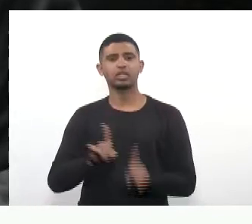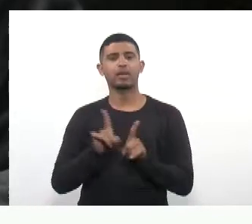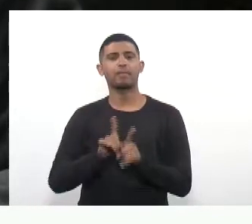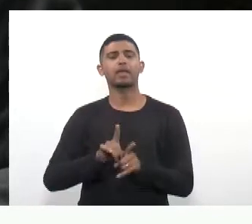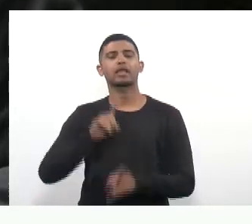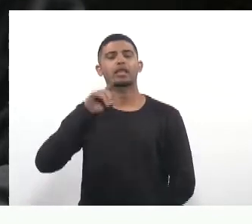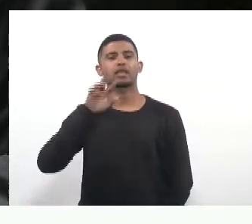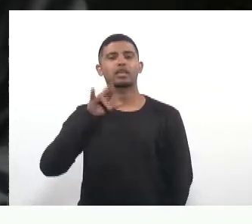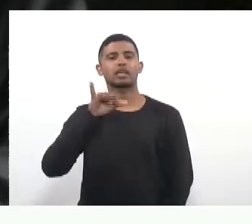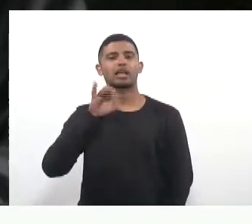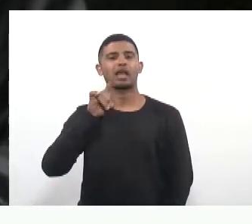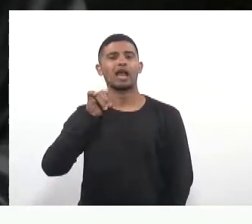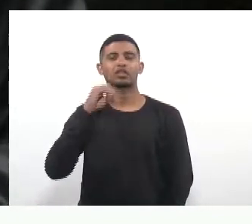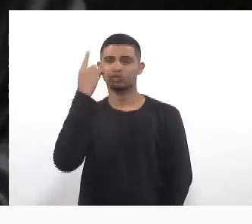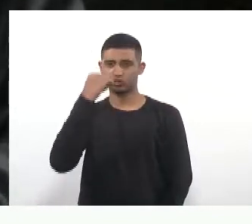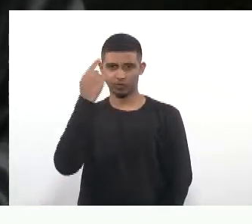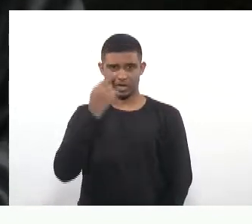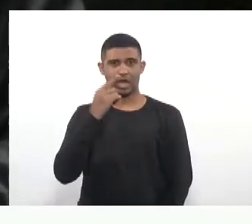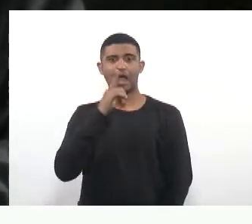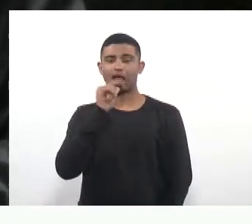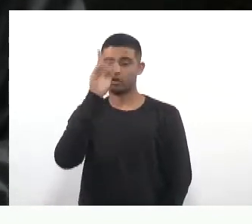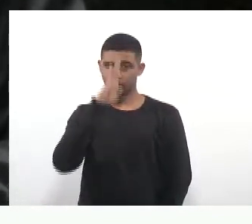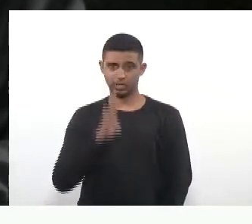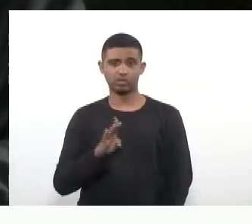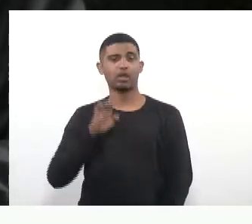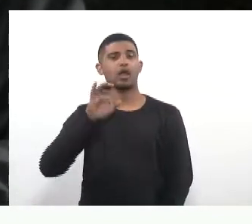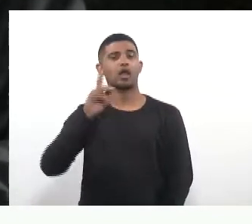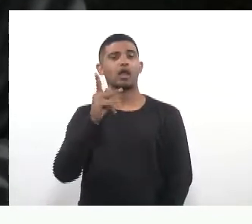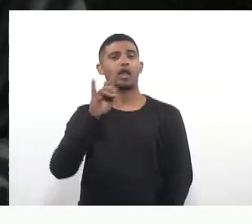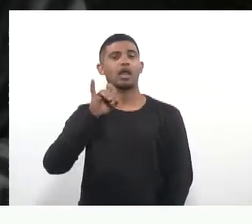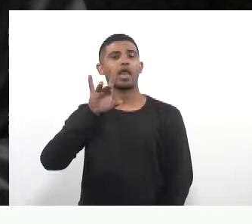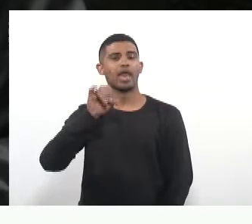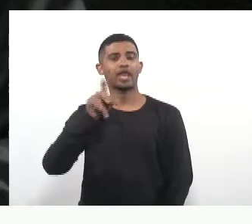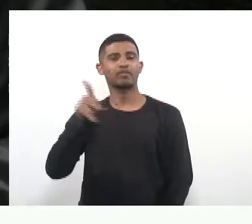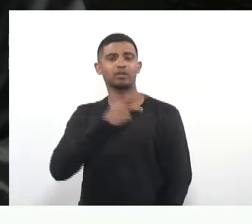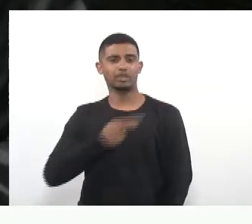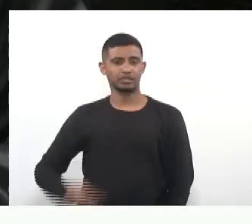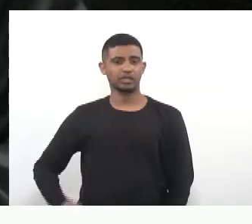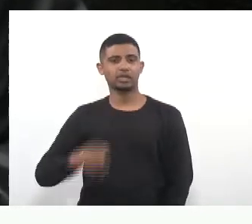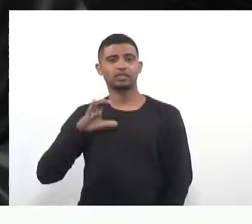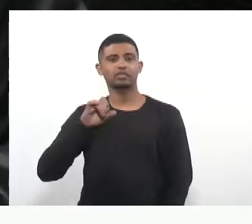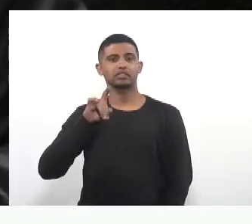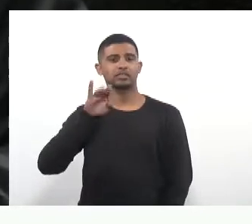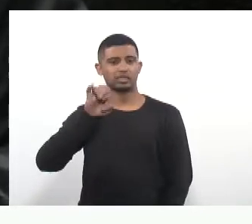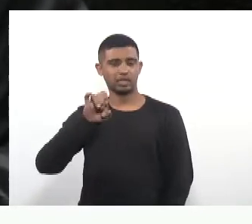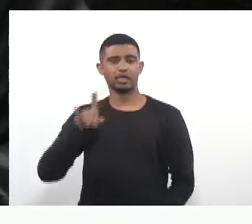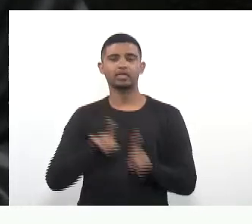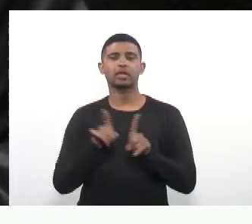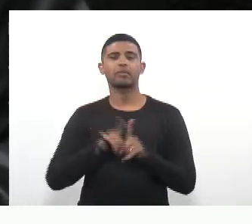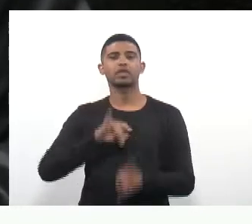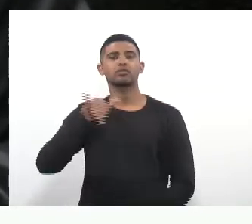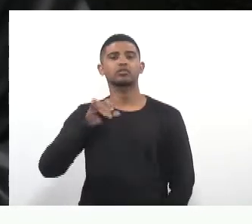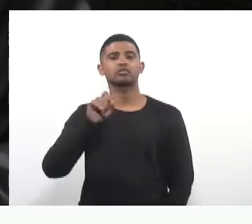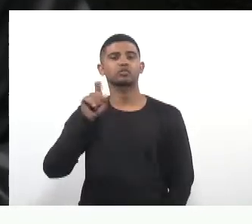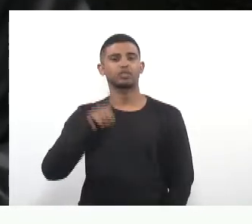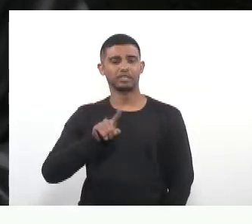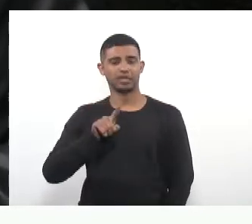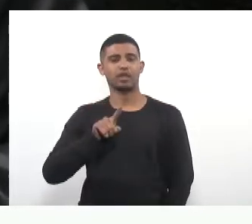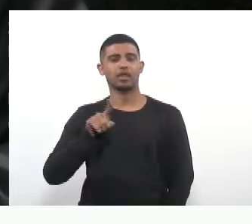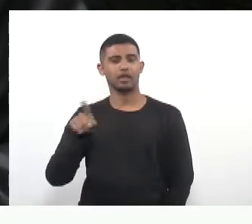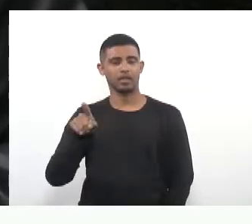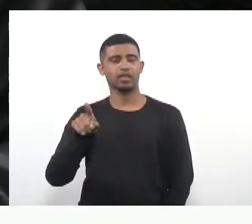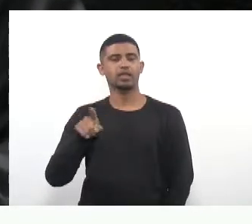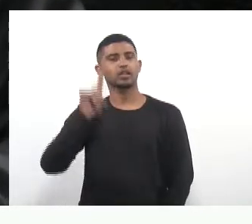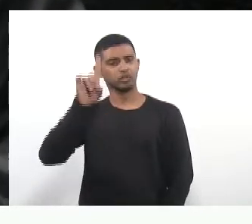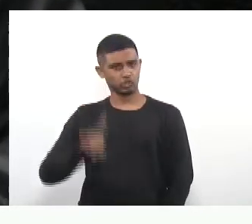Águas do Brasil, senhor Hélio Cabral, presidente da SEDAI, senhor José Bandeira de Melo,